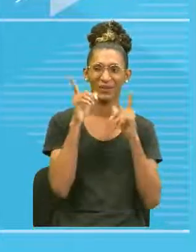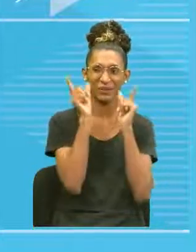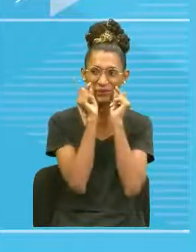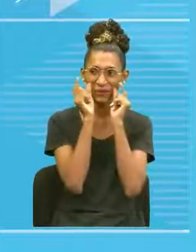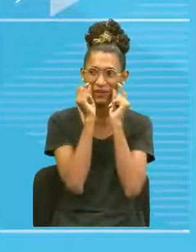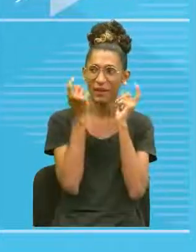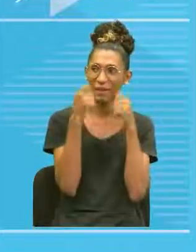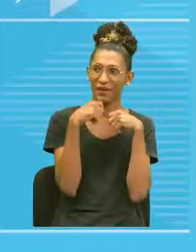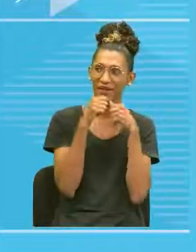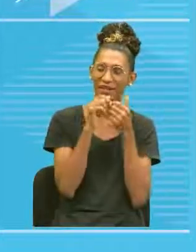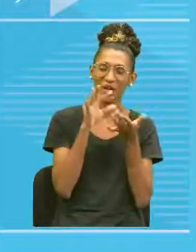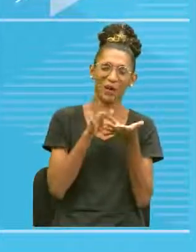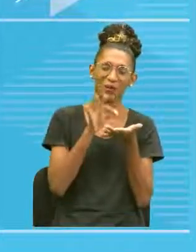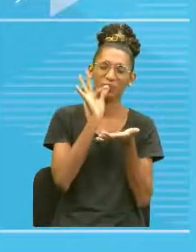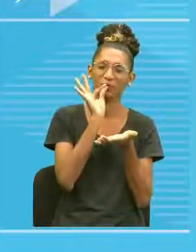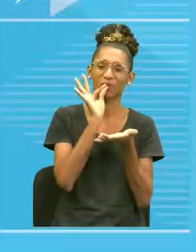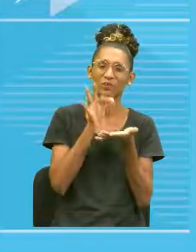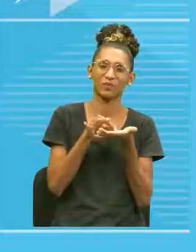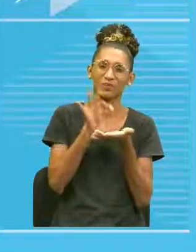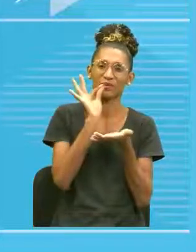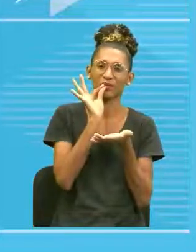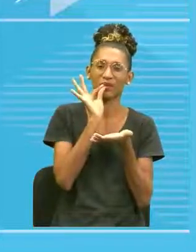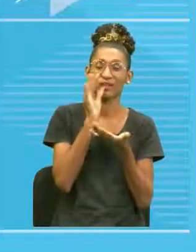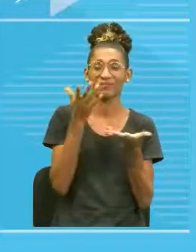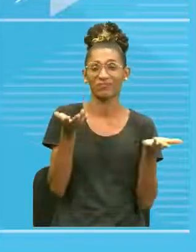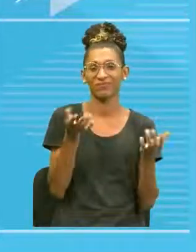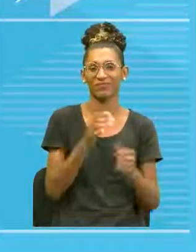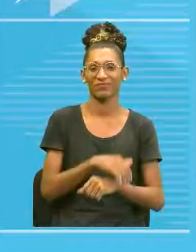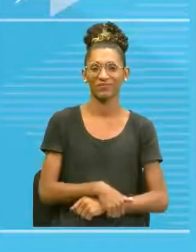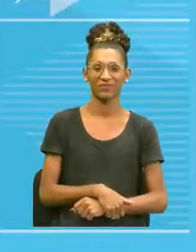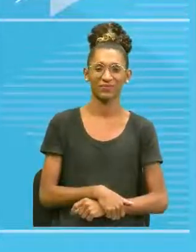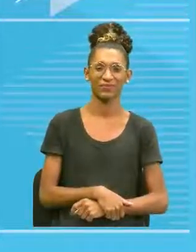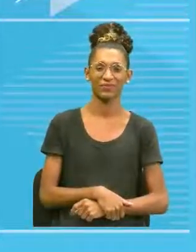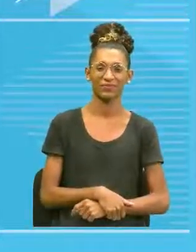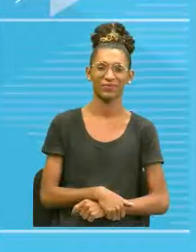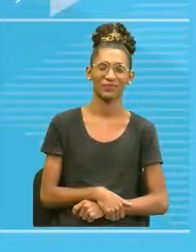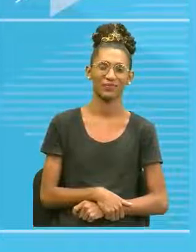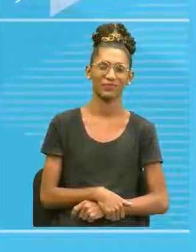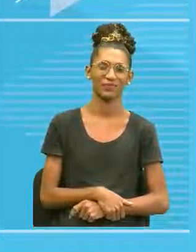toma um café né ao café resolve beleza